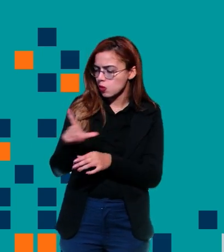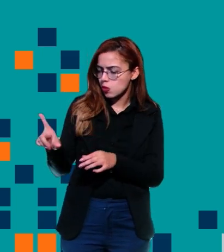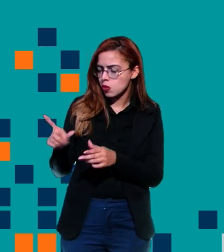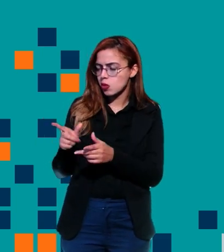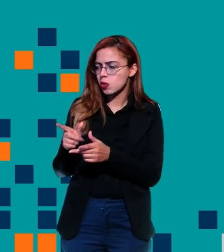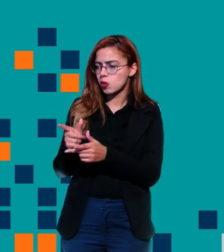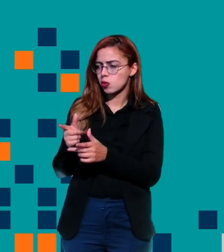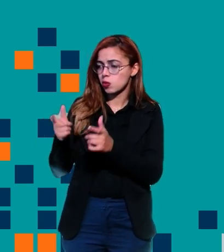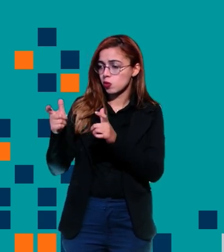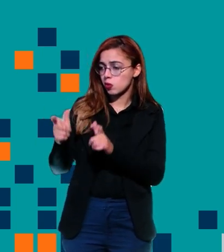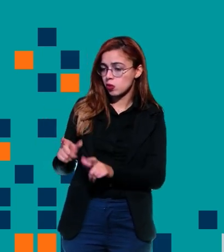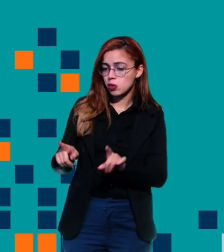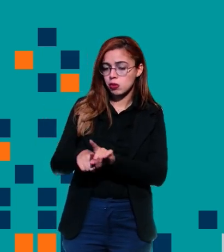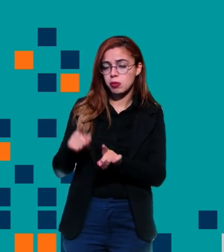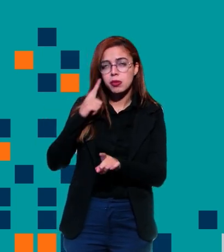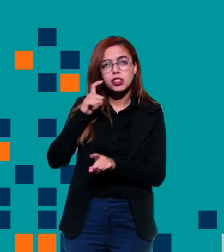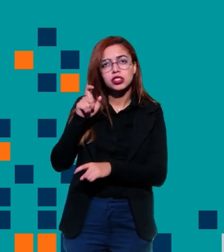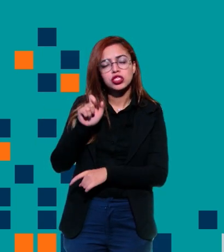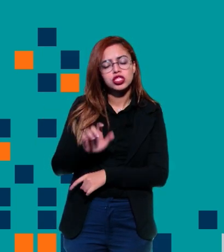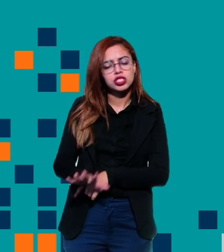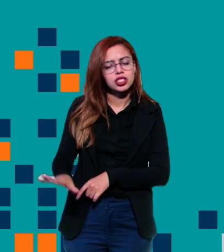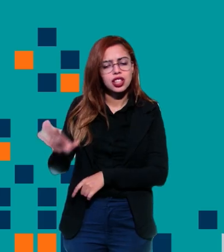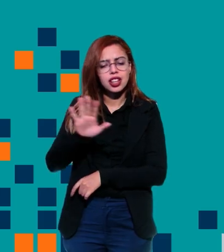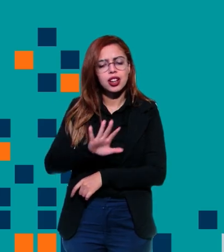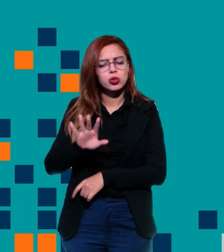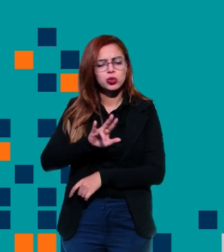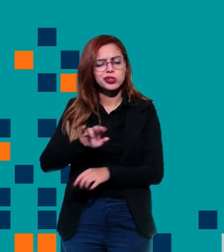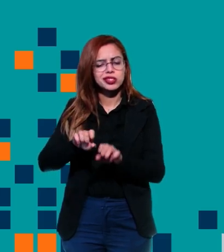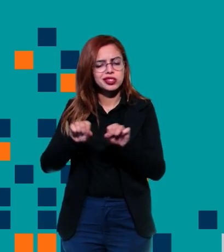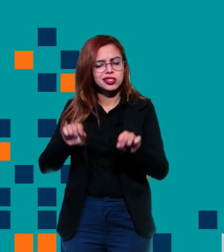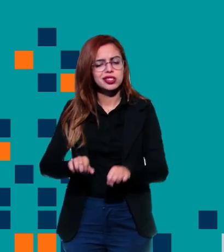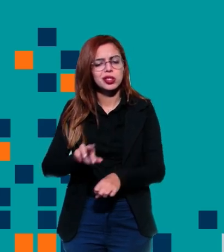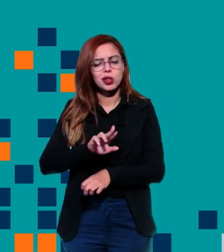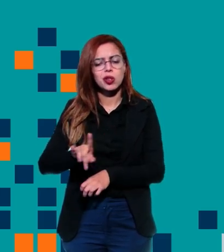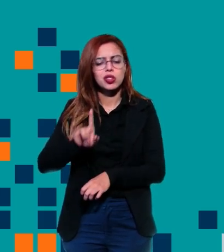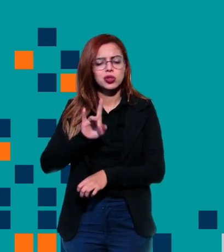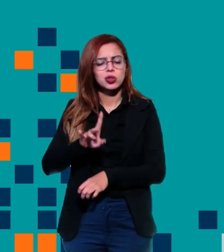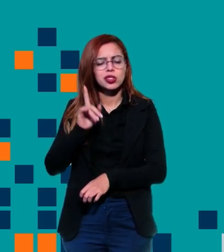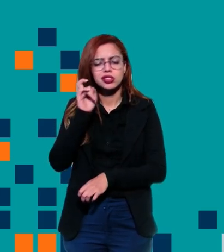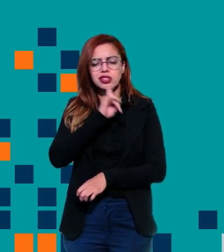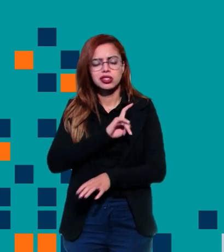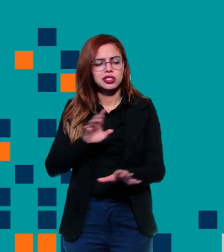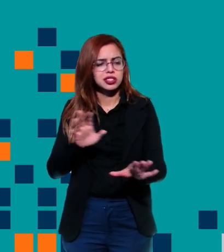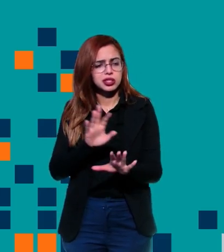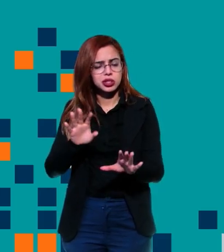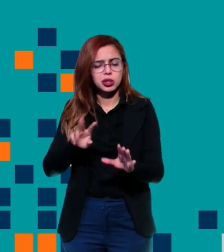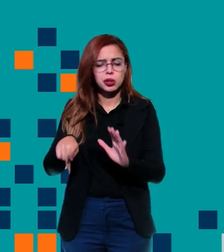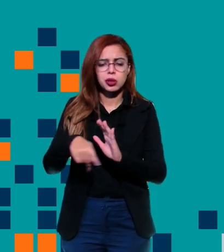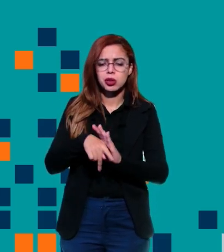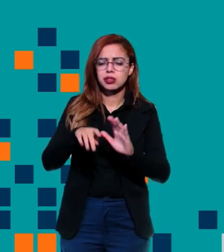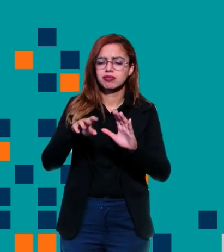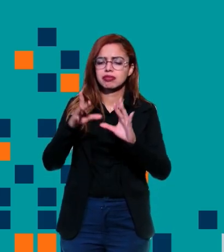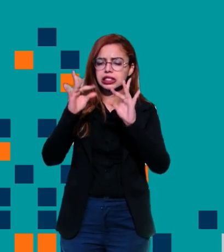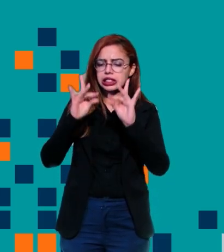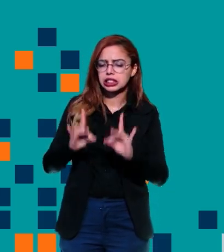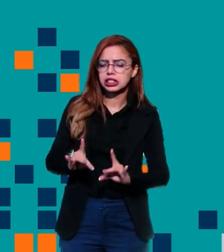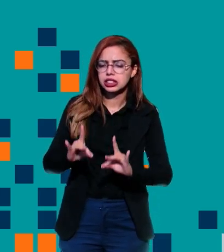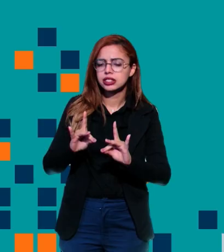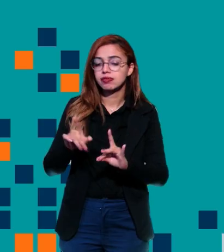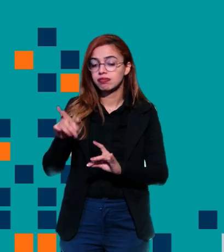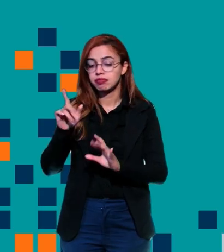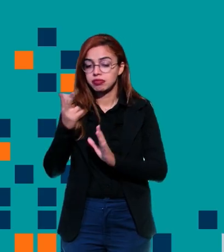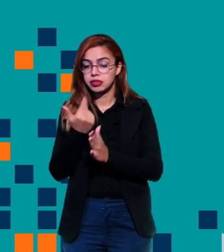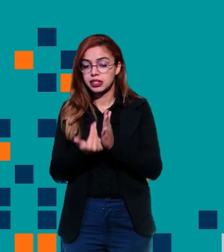Numa coisa mais, num sistema realmente, não só no edifício em si, na estética do edifício. Esse mapa